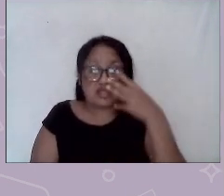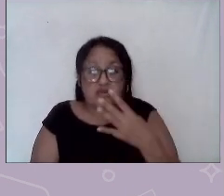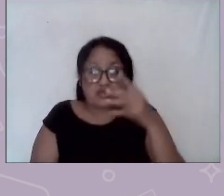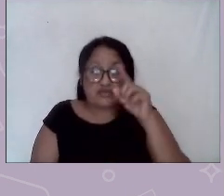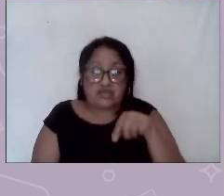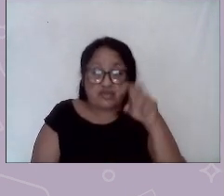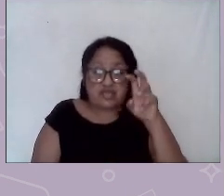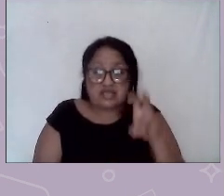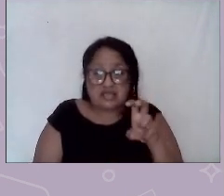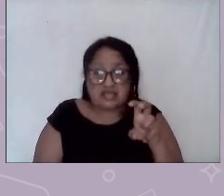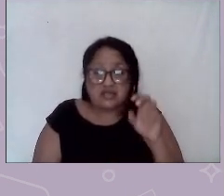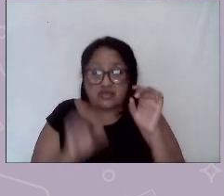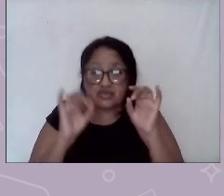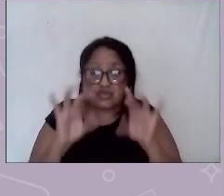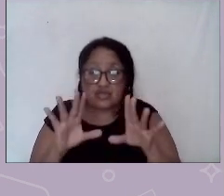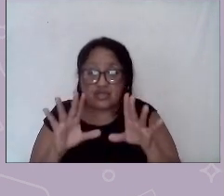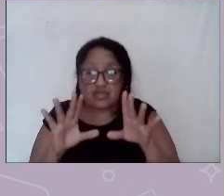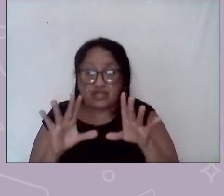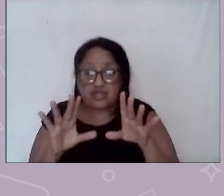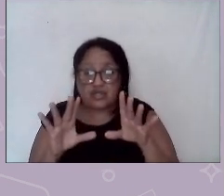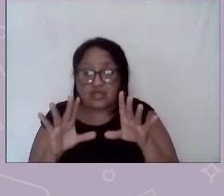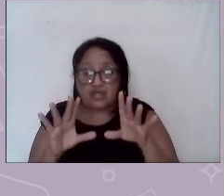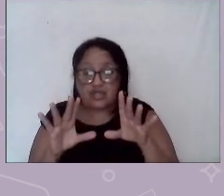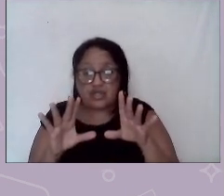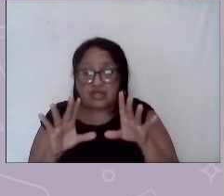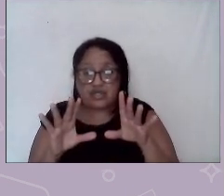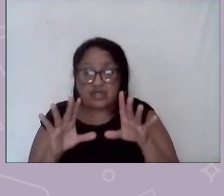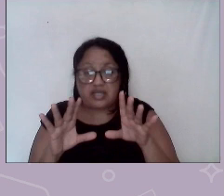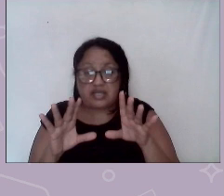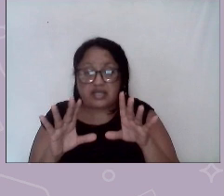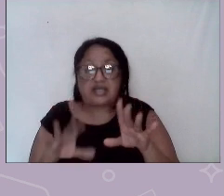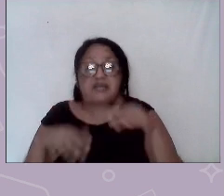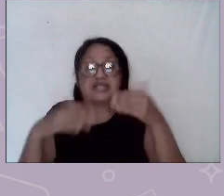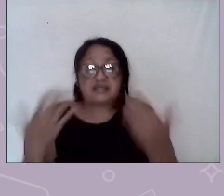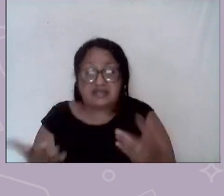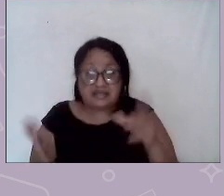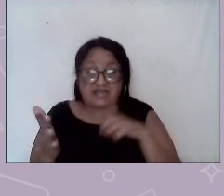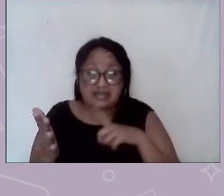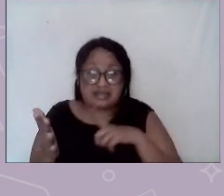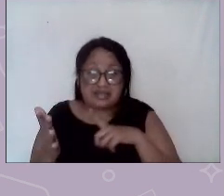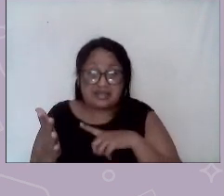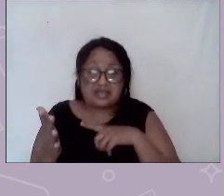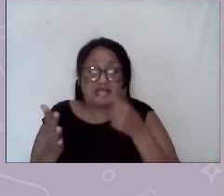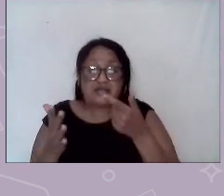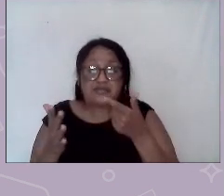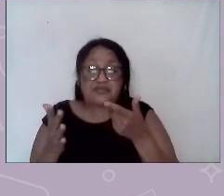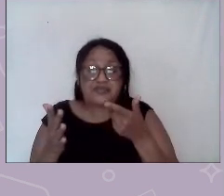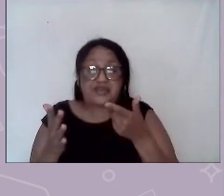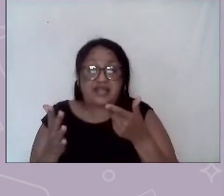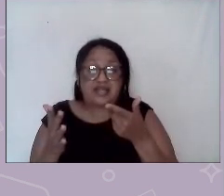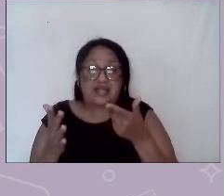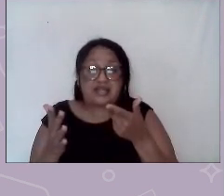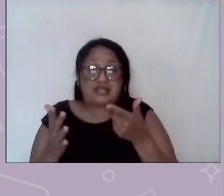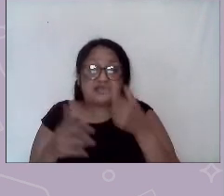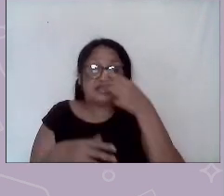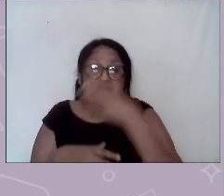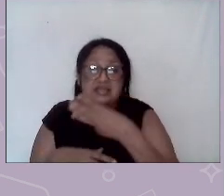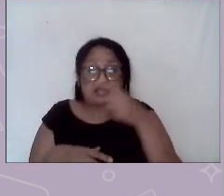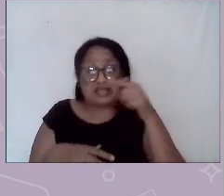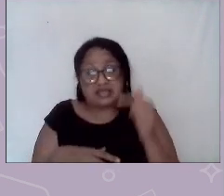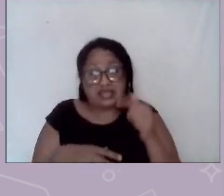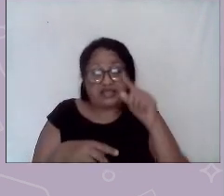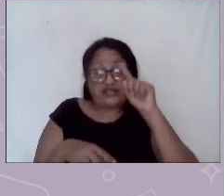só que a massa que eu encontrei aqui para ter essa concentração de meio mol por litro é 37